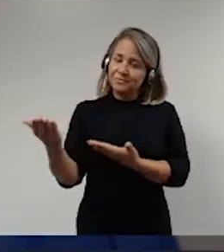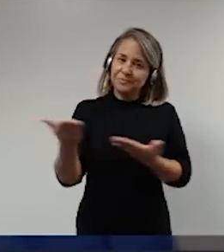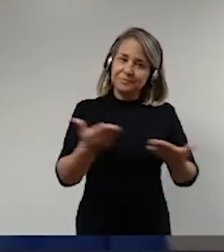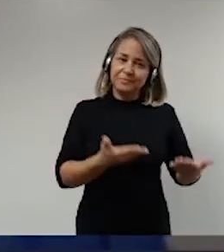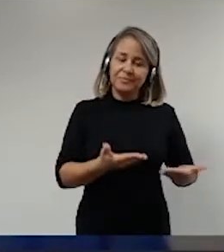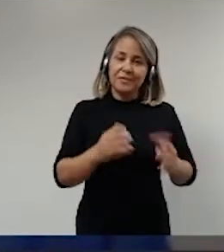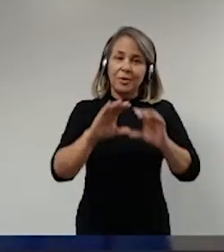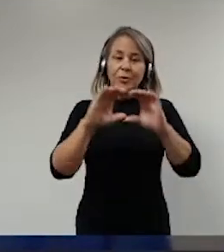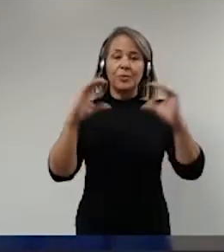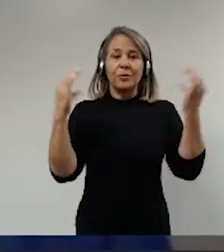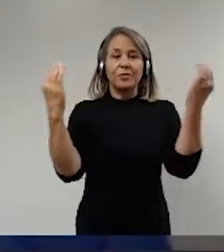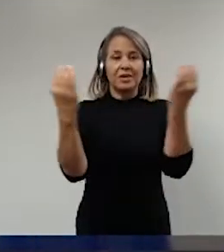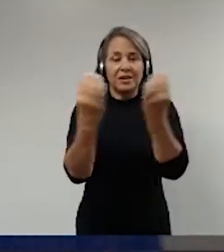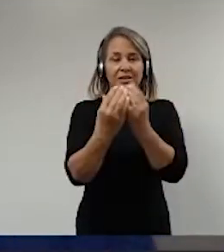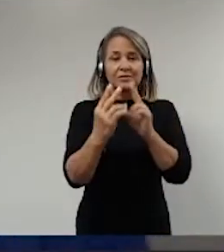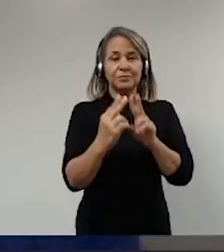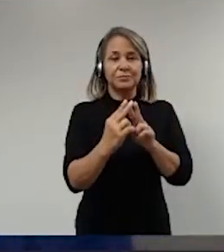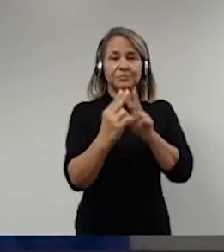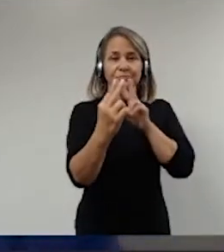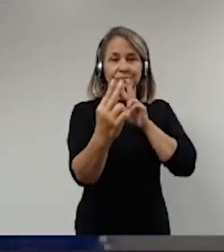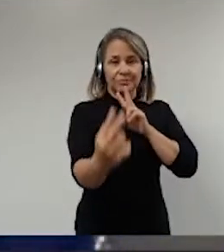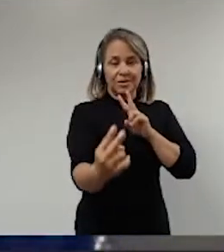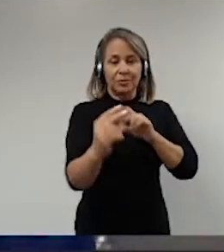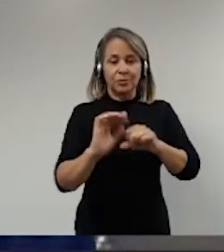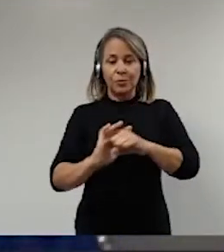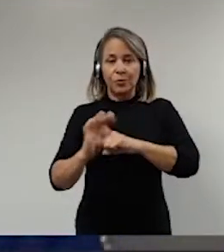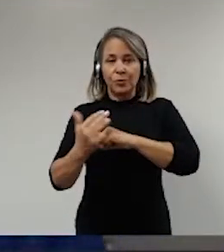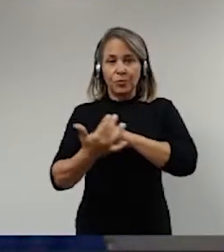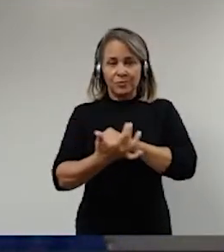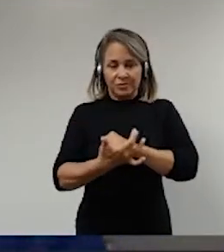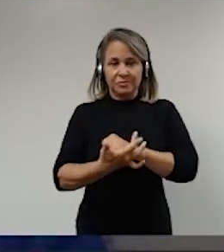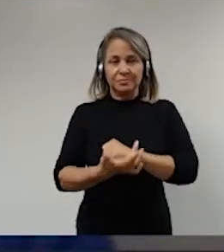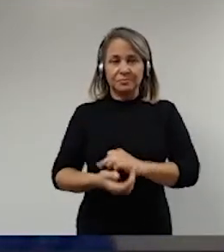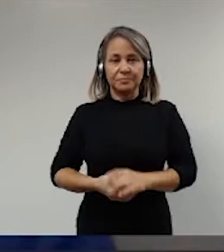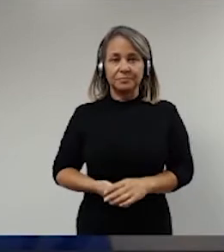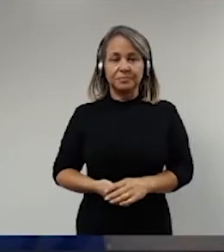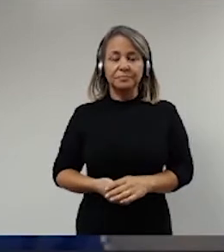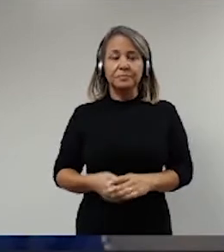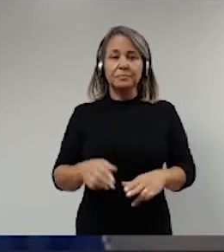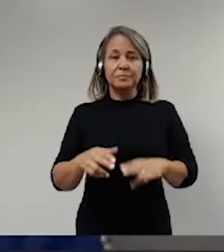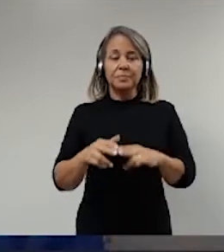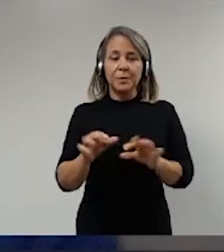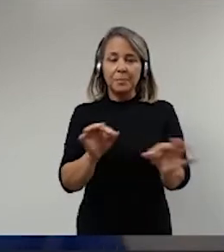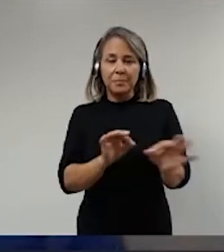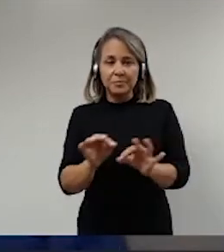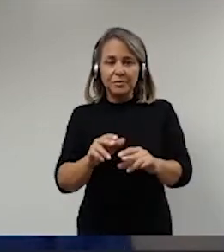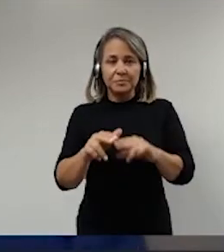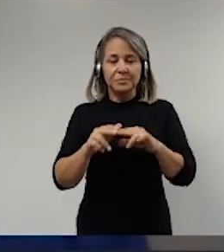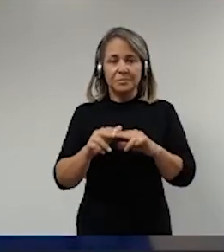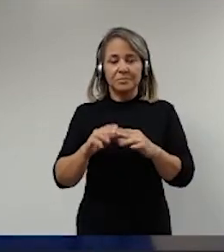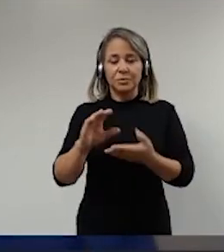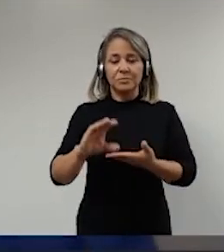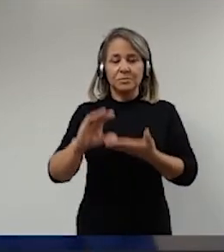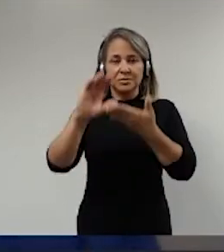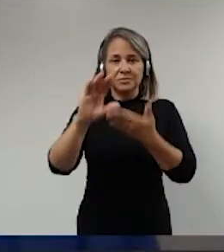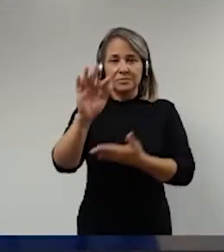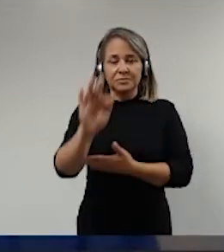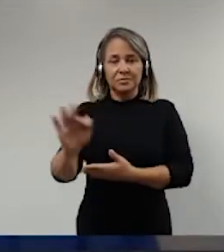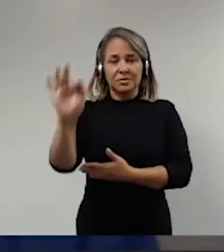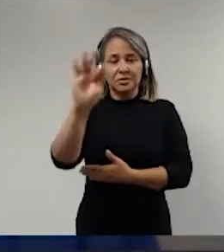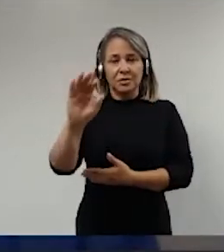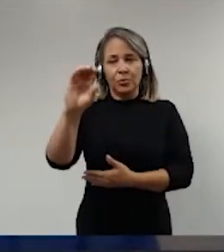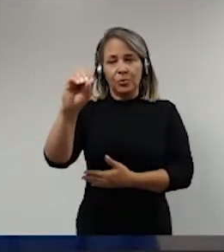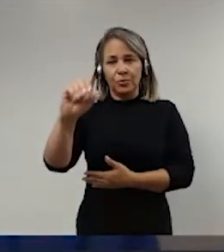ao Congresso Digital Covid-19, promovido pelo Conselho Federal da OAB, que trata